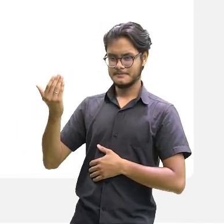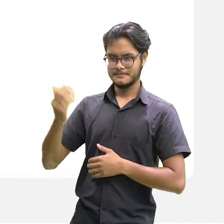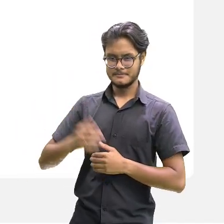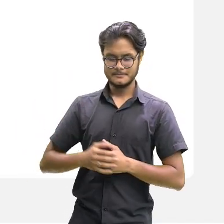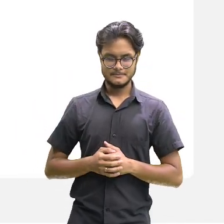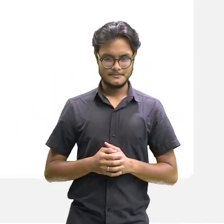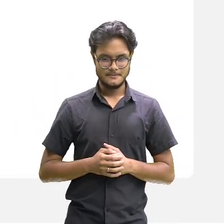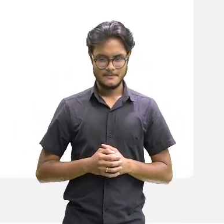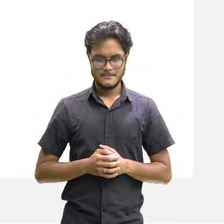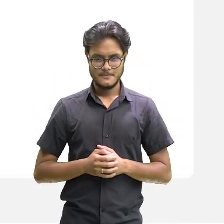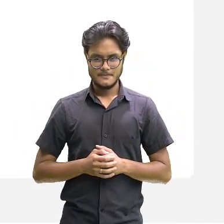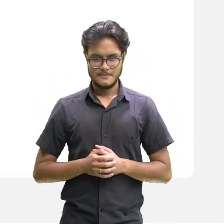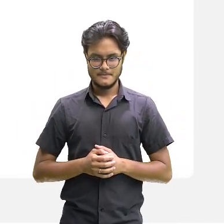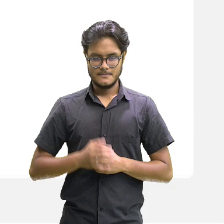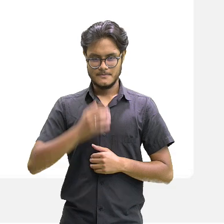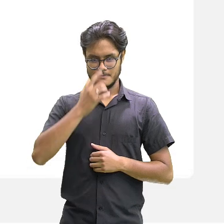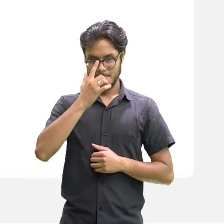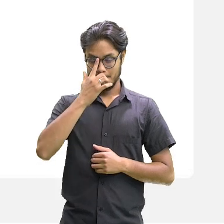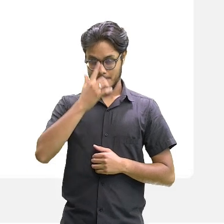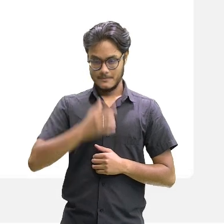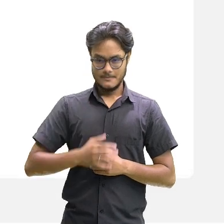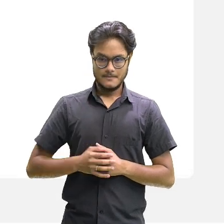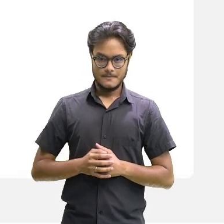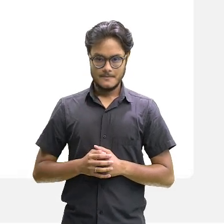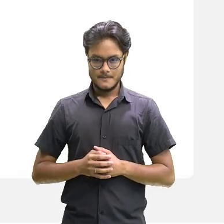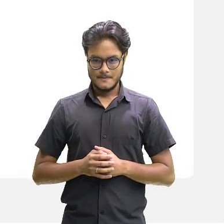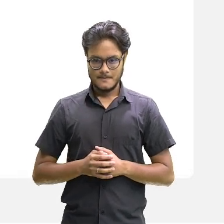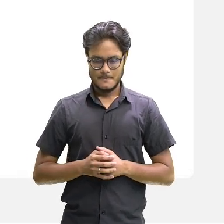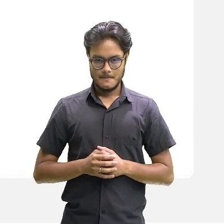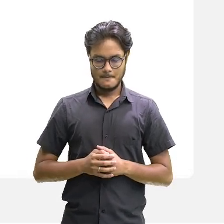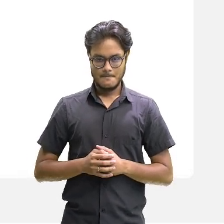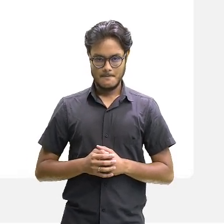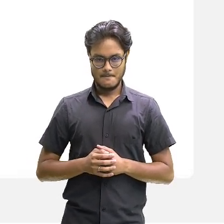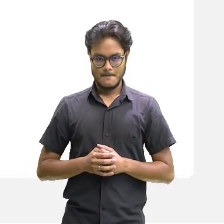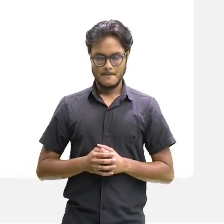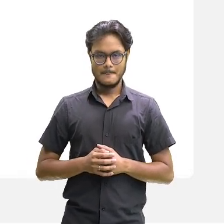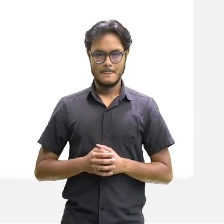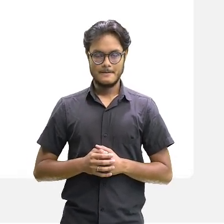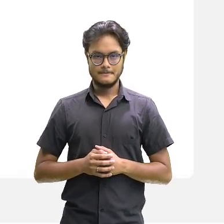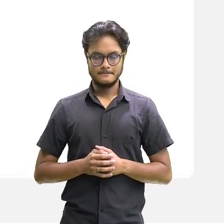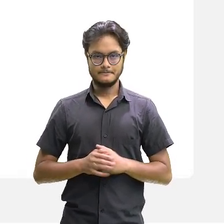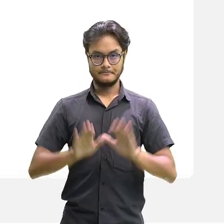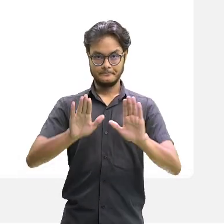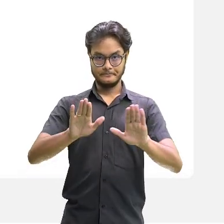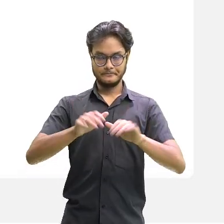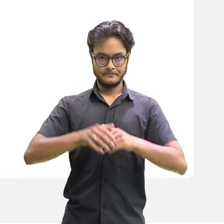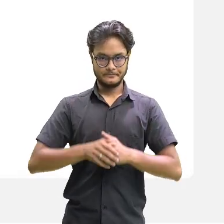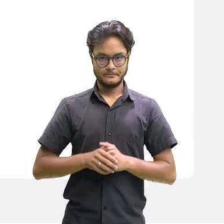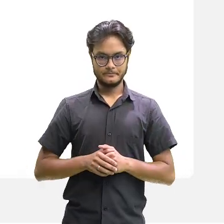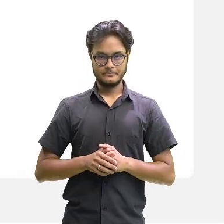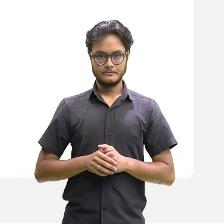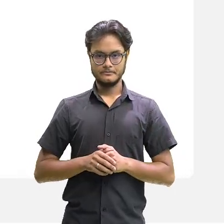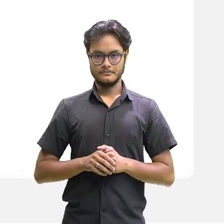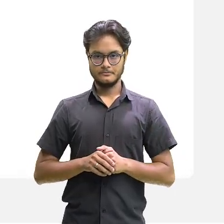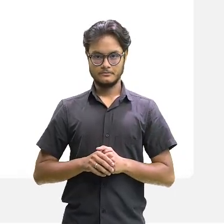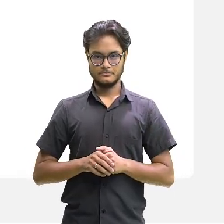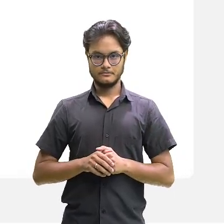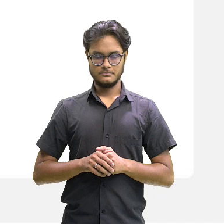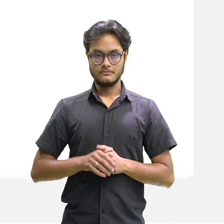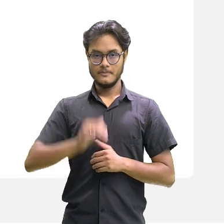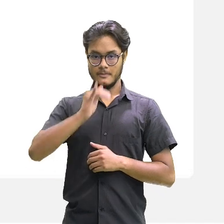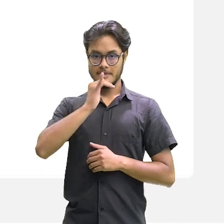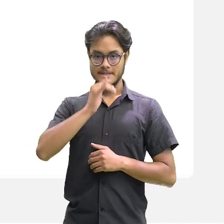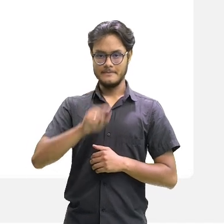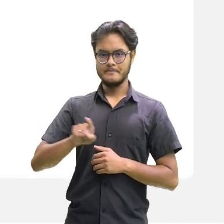e indestrutível. Pessoal, só para a gente relacionar, indivisível significa átomo,